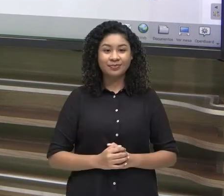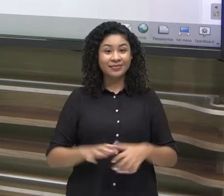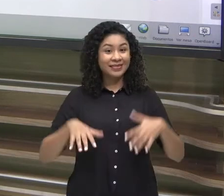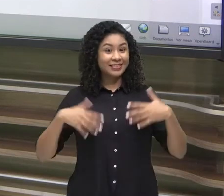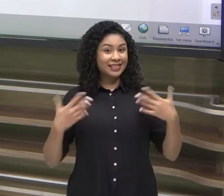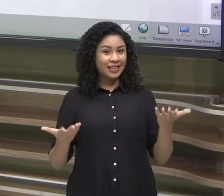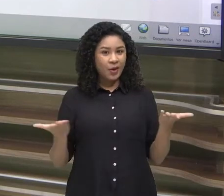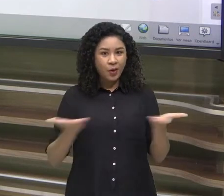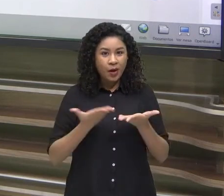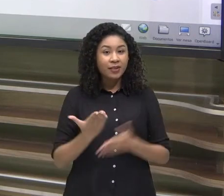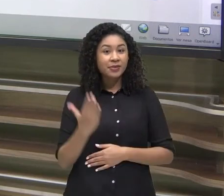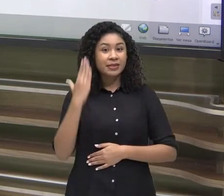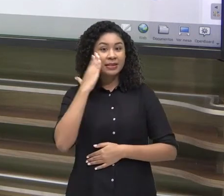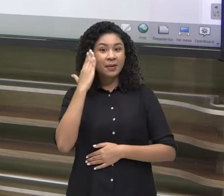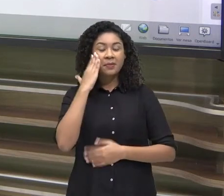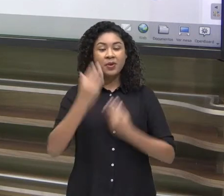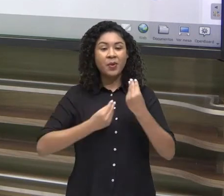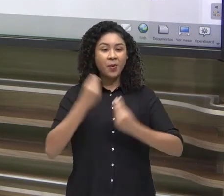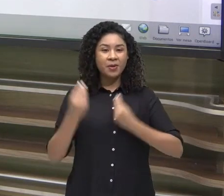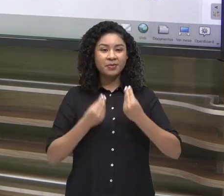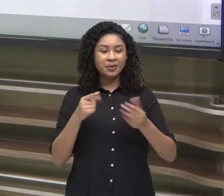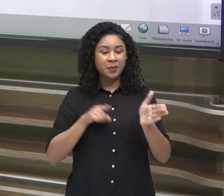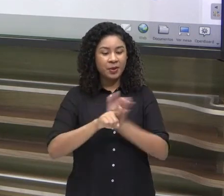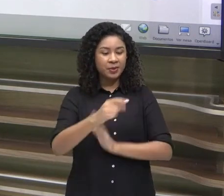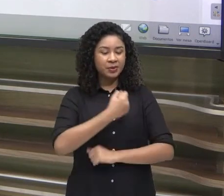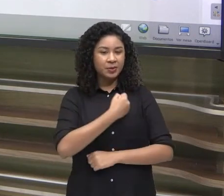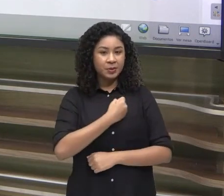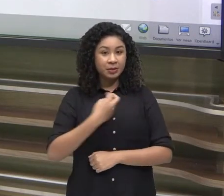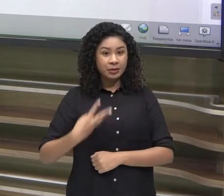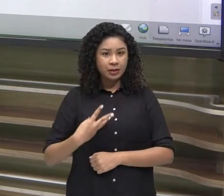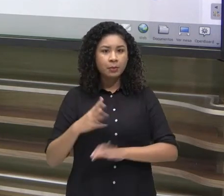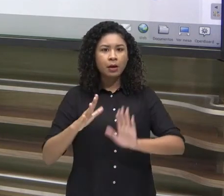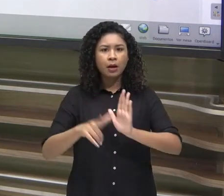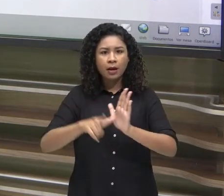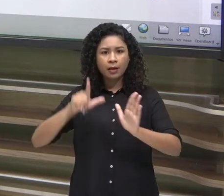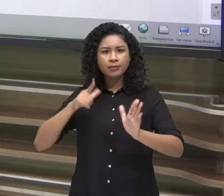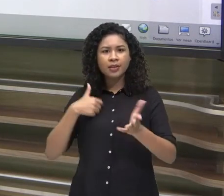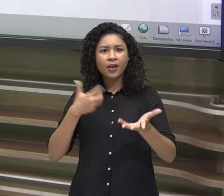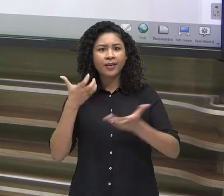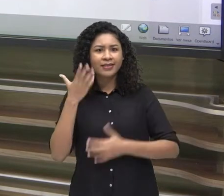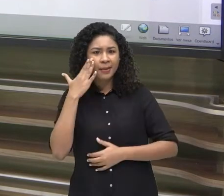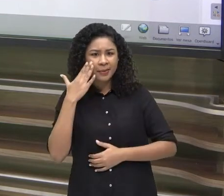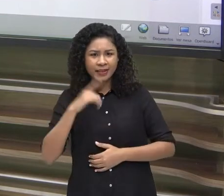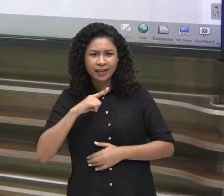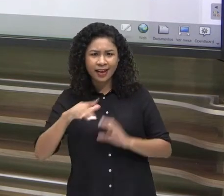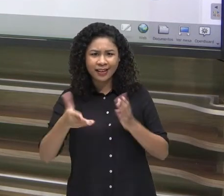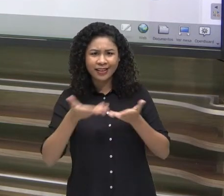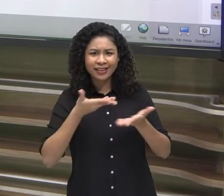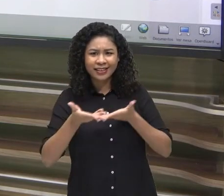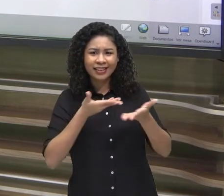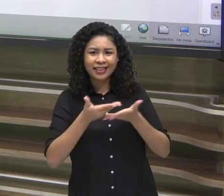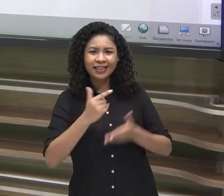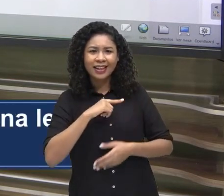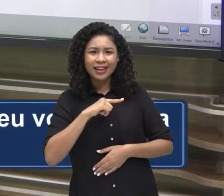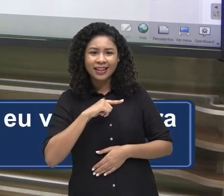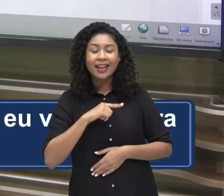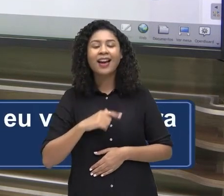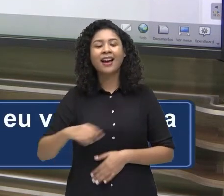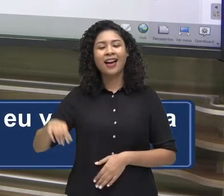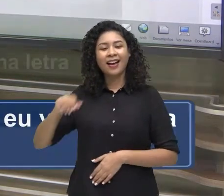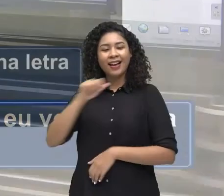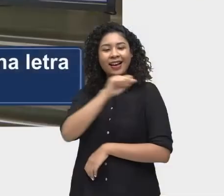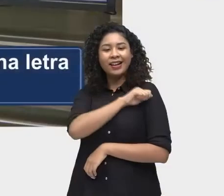vamos agora conferir a nossa questão de número 3, né? Antes, vamos ver se a gente tem alguma participação aí no chat. Temos sim a participação da